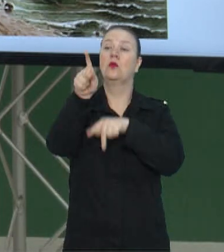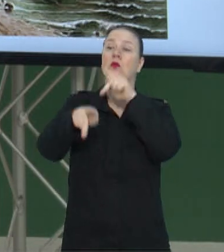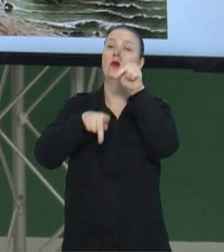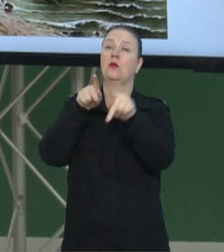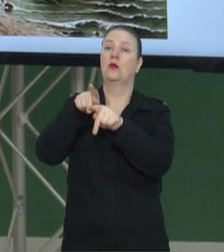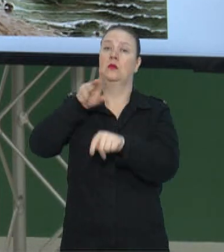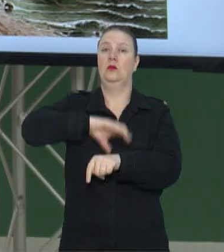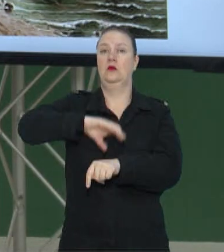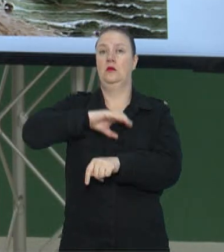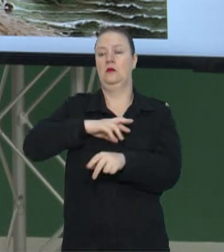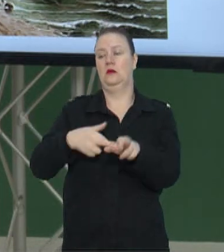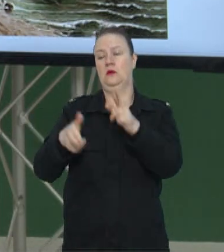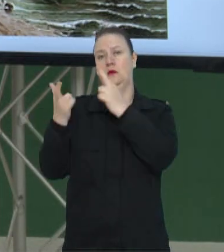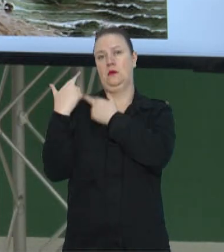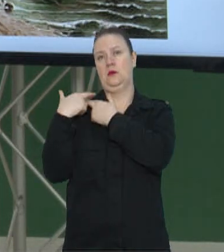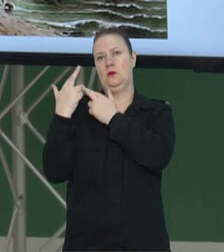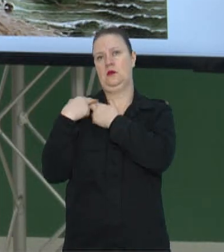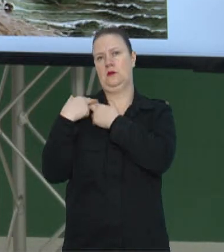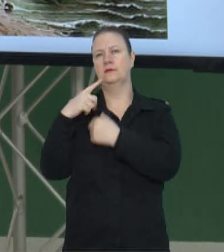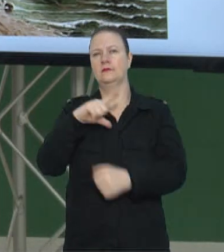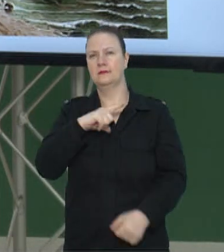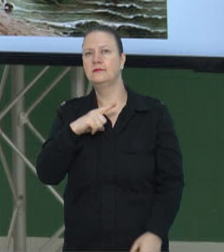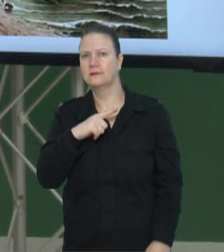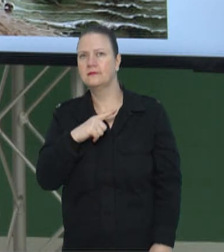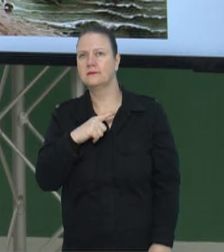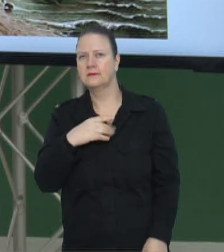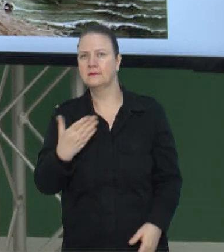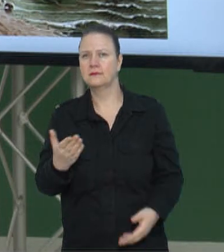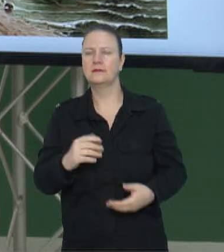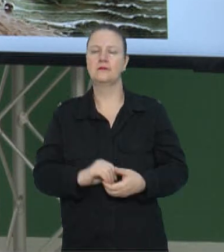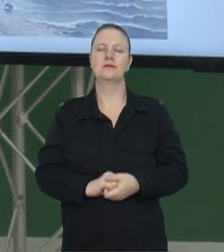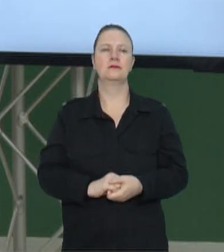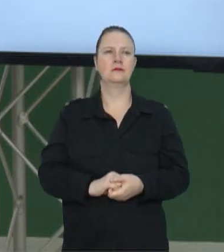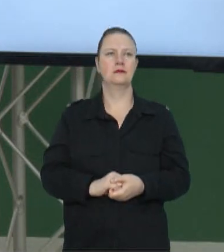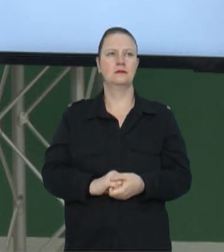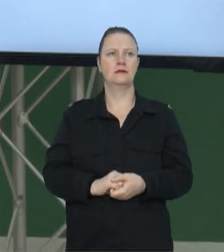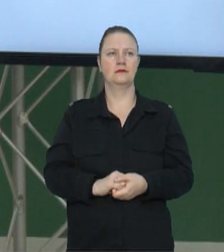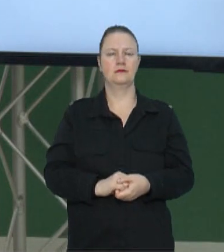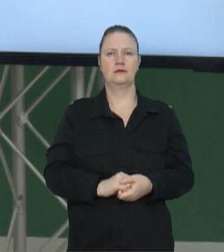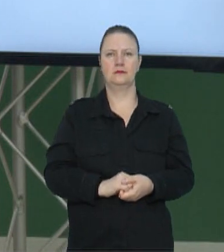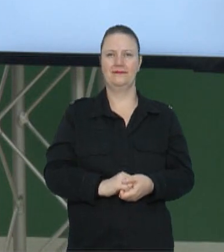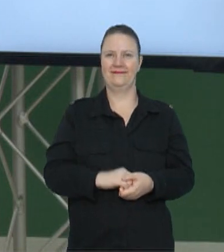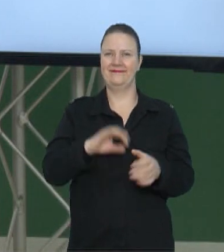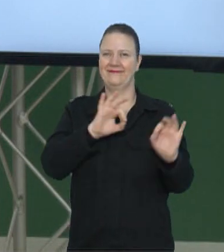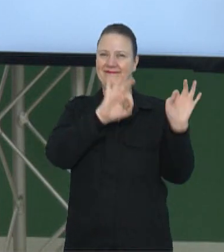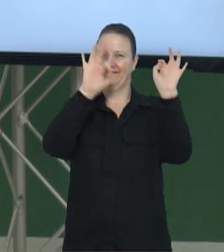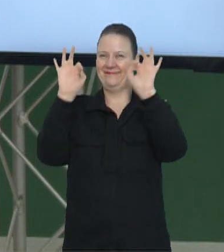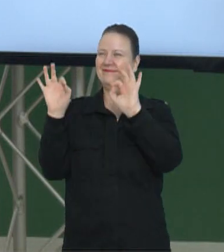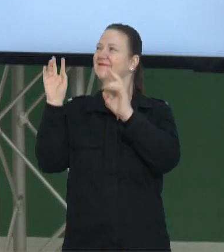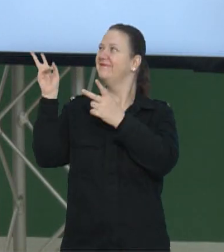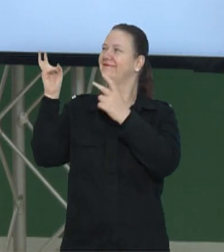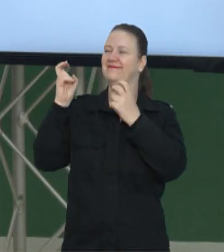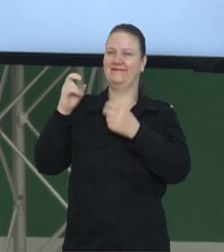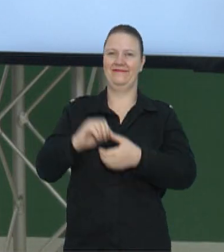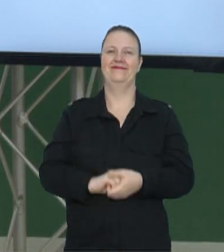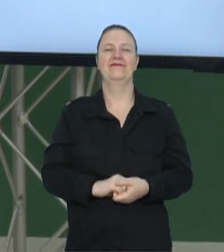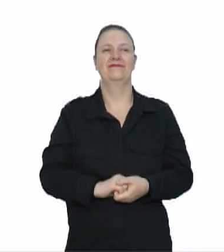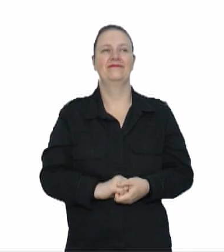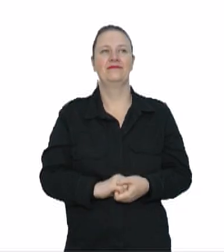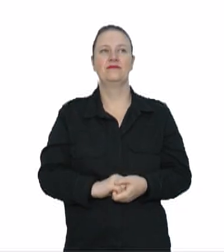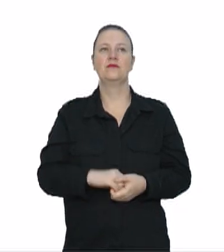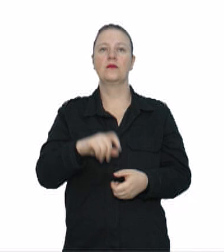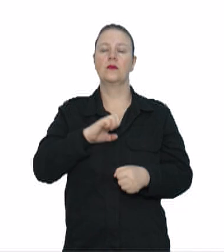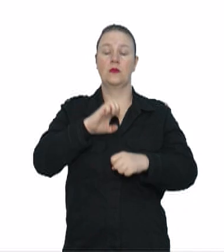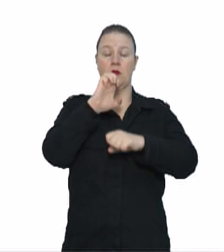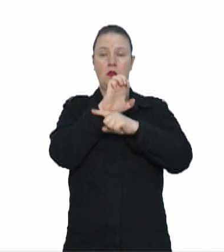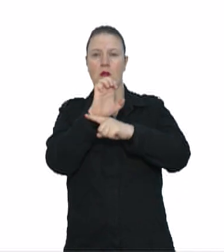responsáveis pela formação inicial da população brasileira, ok? Continuando lá então, nos estados